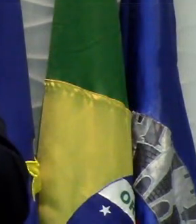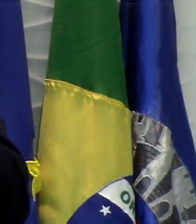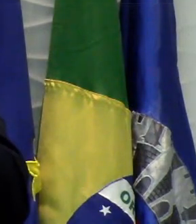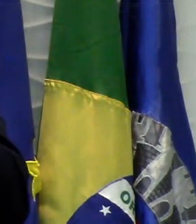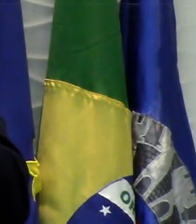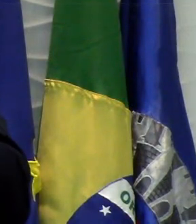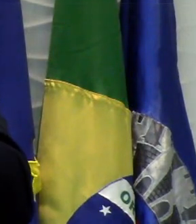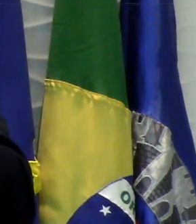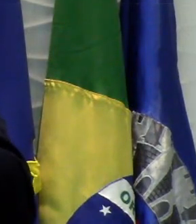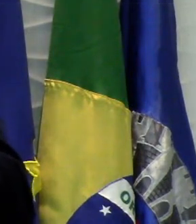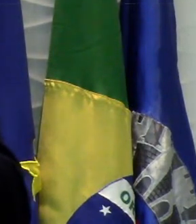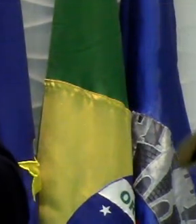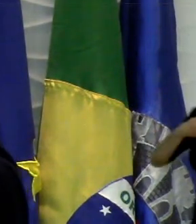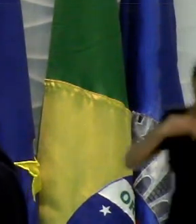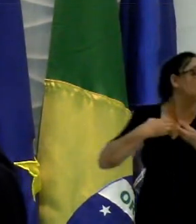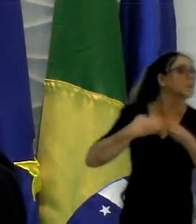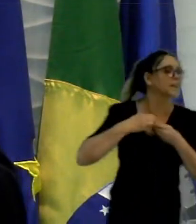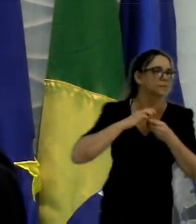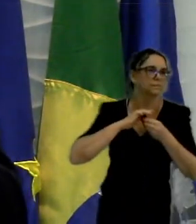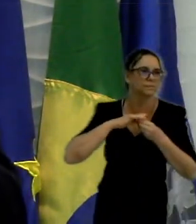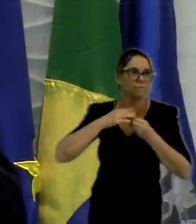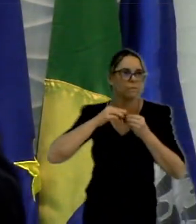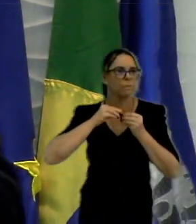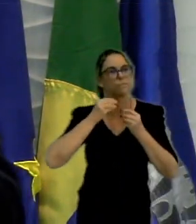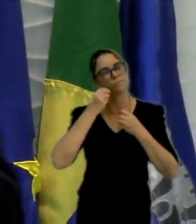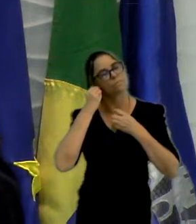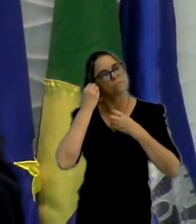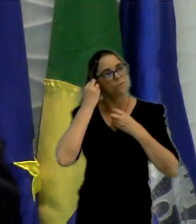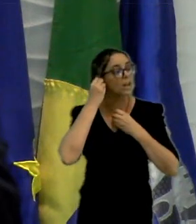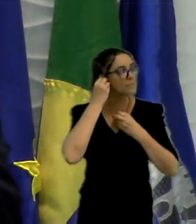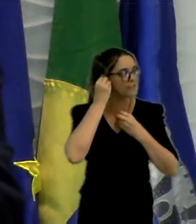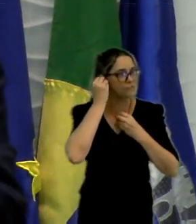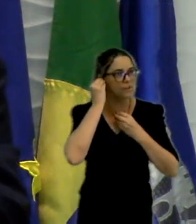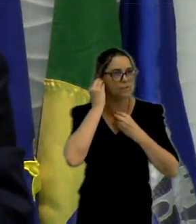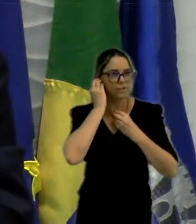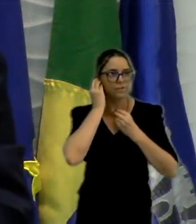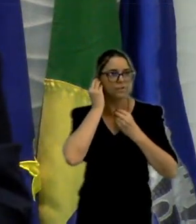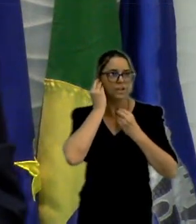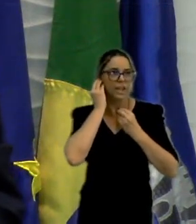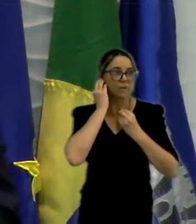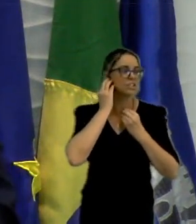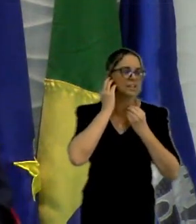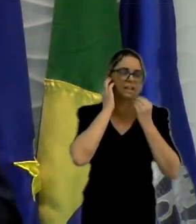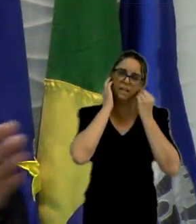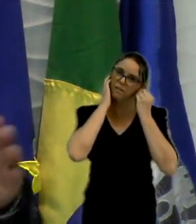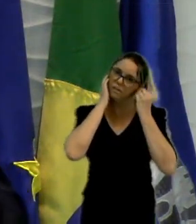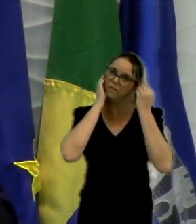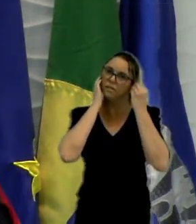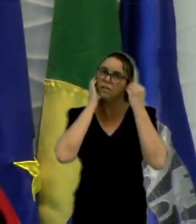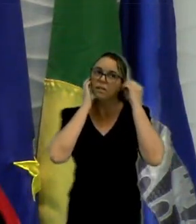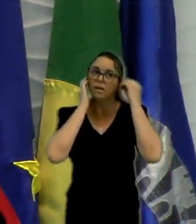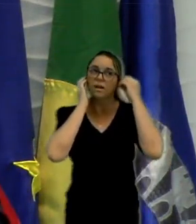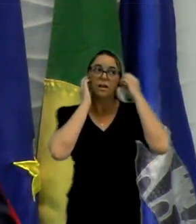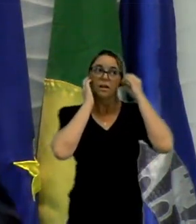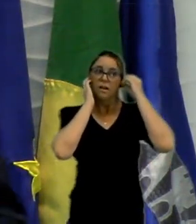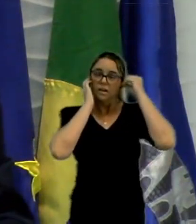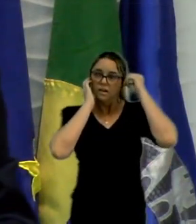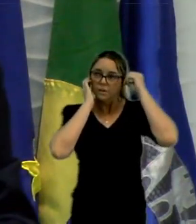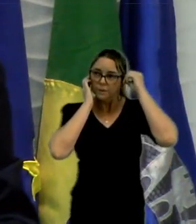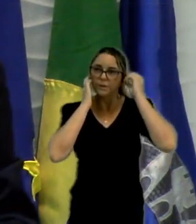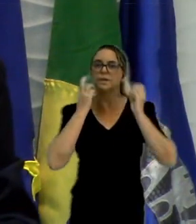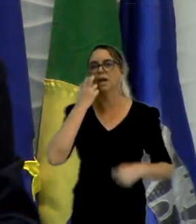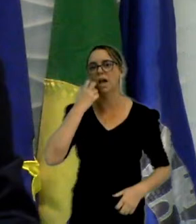Francisco da Conceição, Iraci. 70 anos de casado, né? Parabéns. Presidente, hoje de manhã saindo de